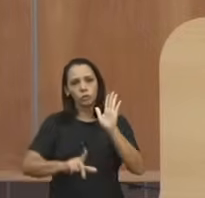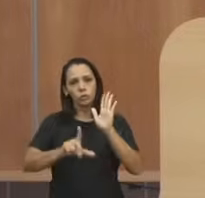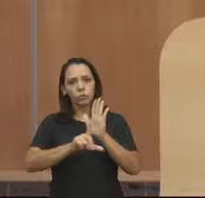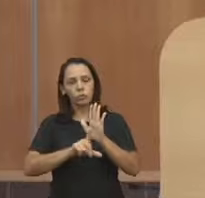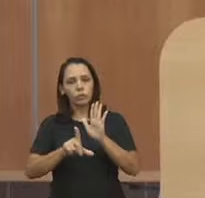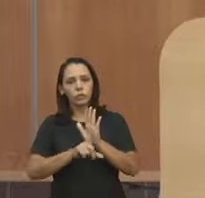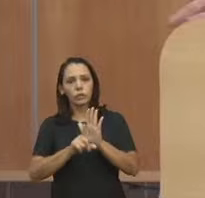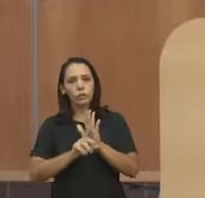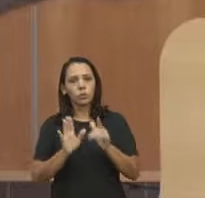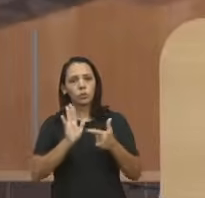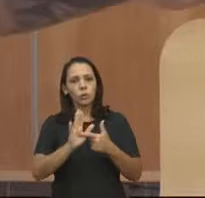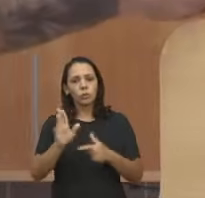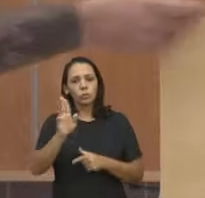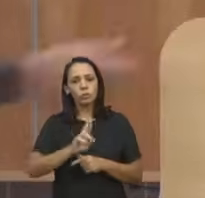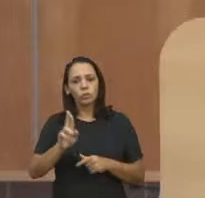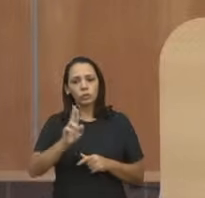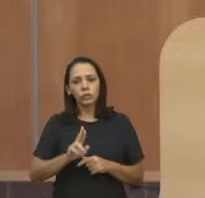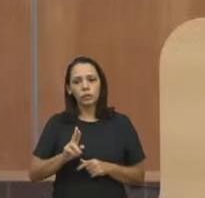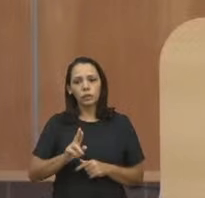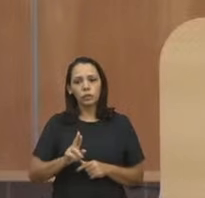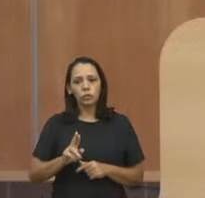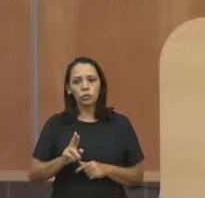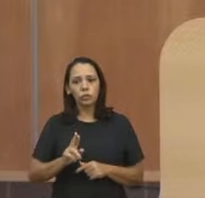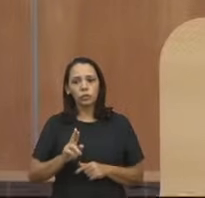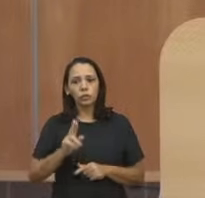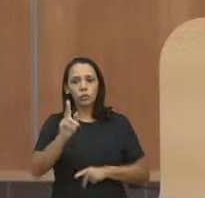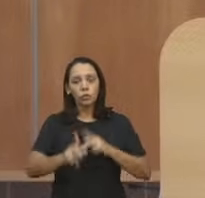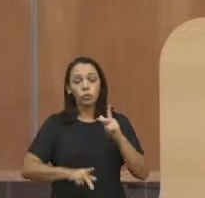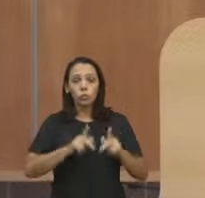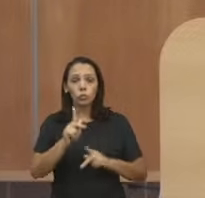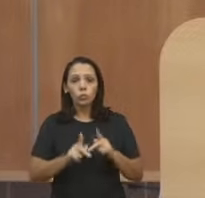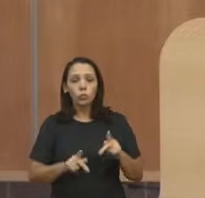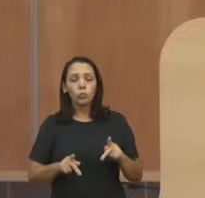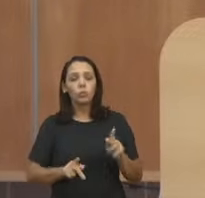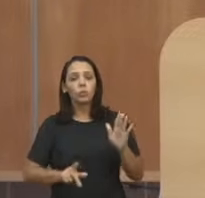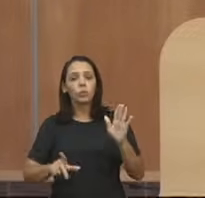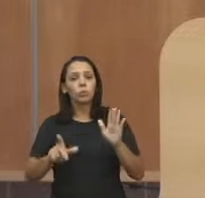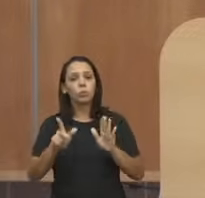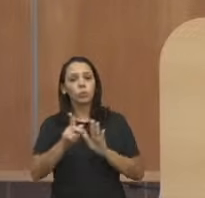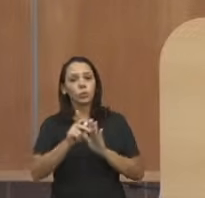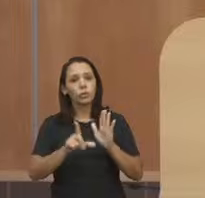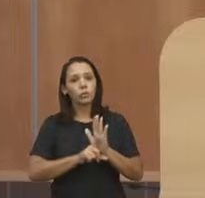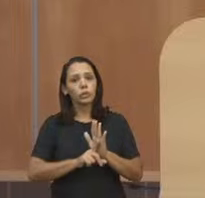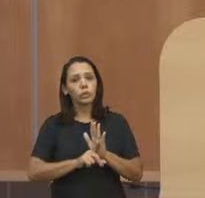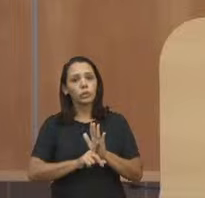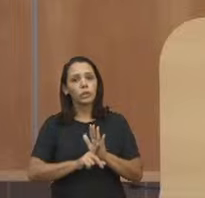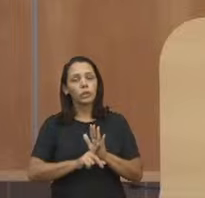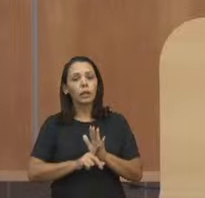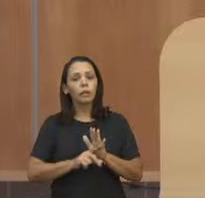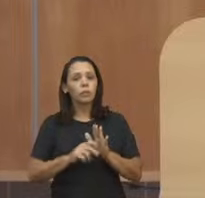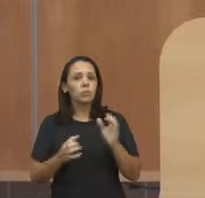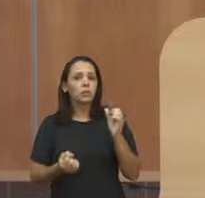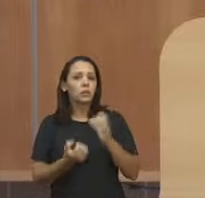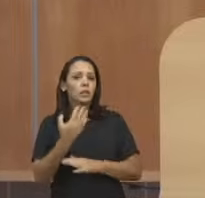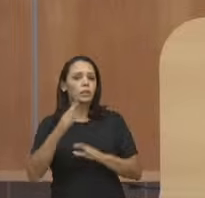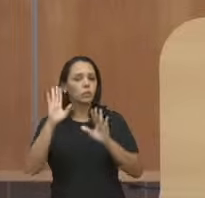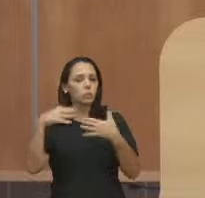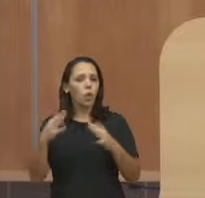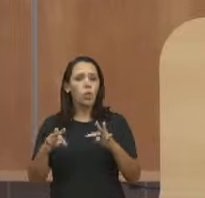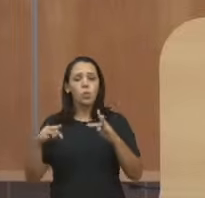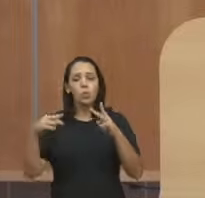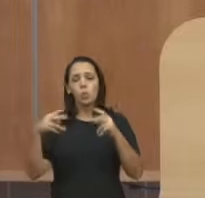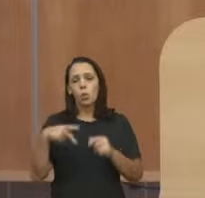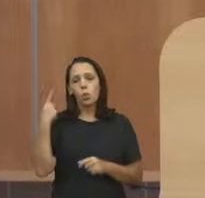utilidade pública, quando a gente tem um projeto de lei que fala sobre criação de homenagens, todos os vereadores vêm, discutem, tem uma